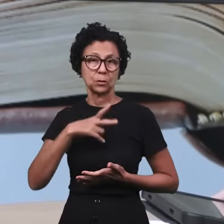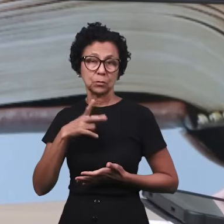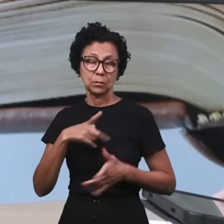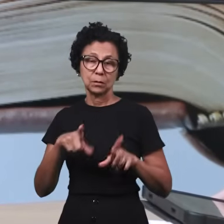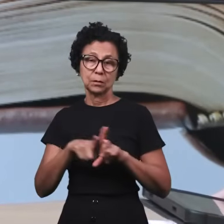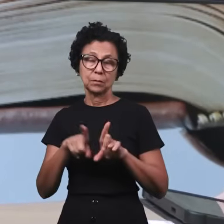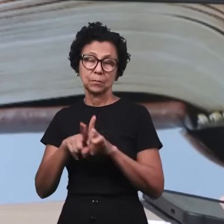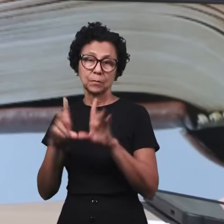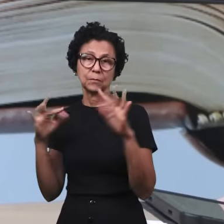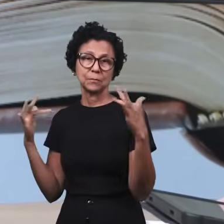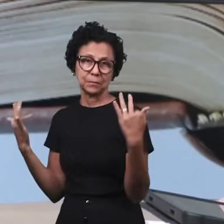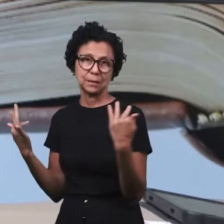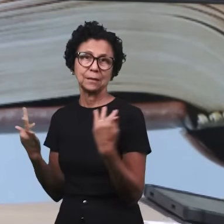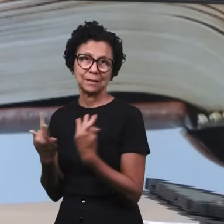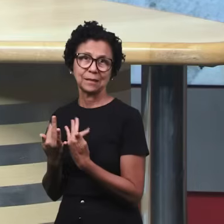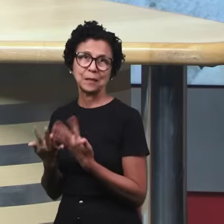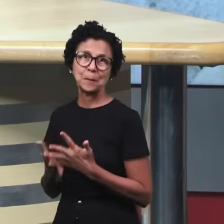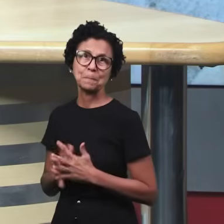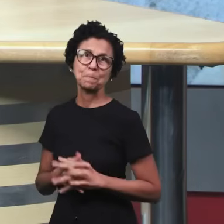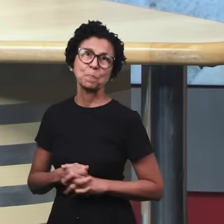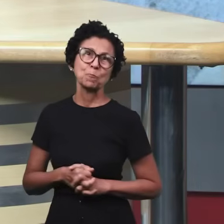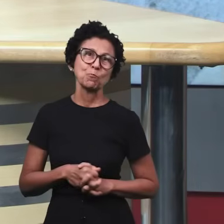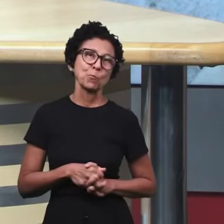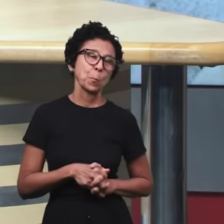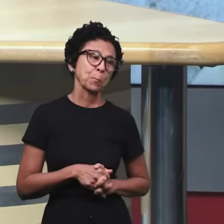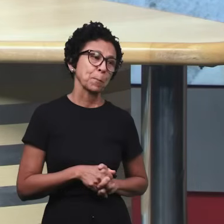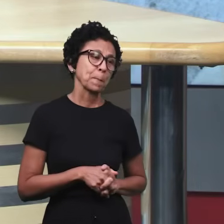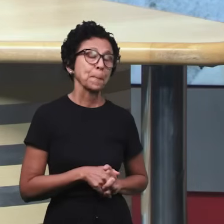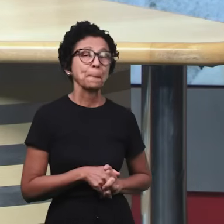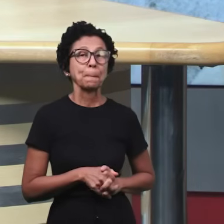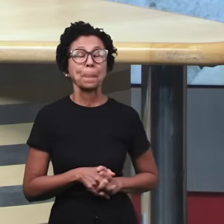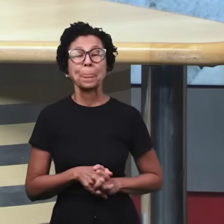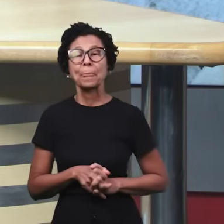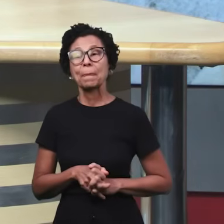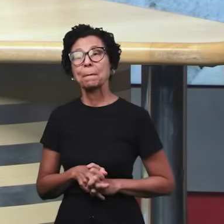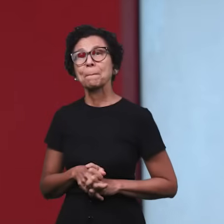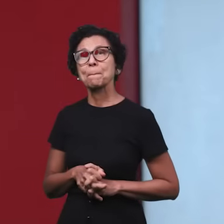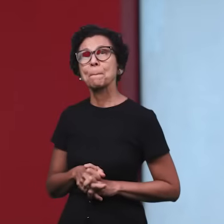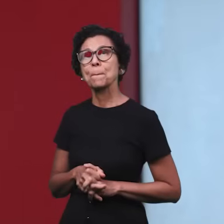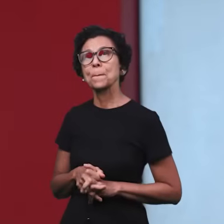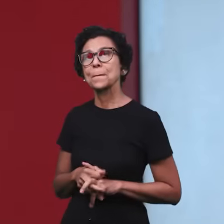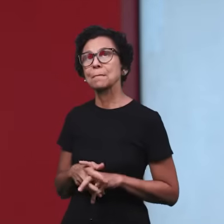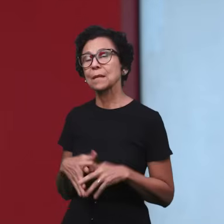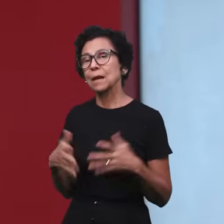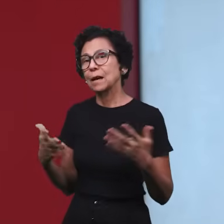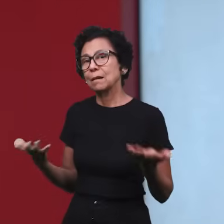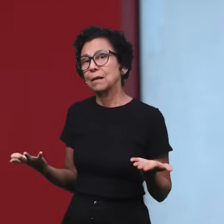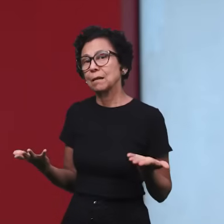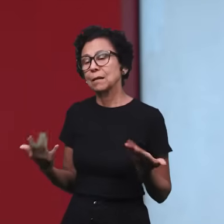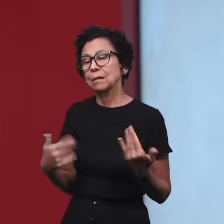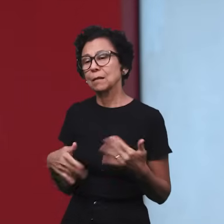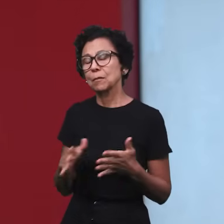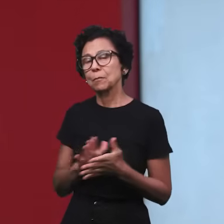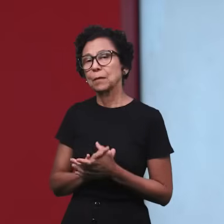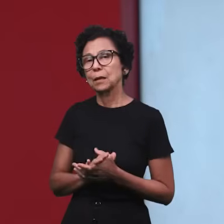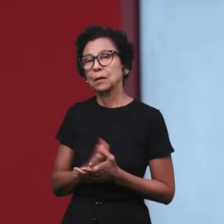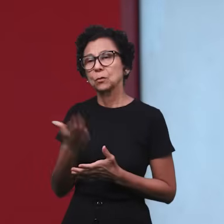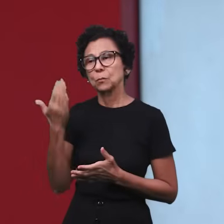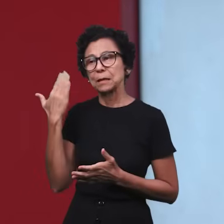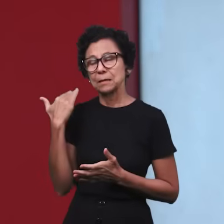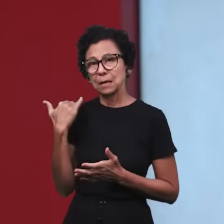Amém. E quando nós pensamos na lã, busca a lã, a sociedade econômica ali em Israel